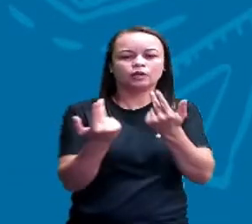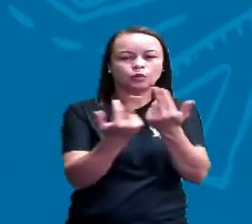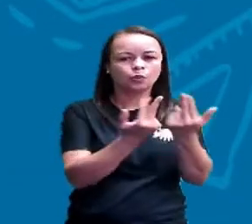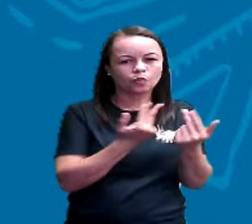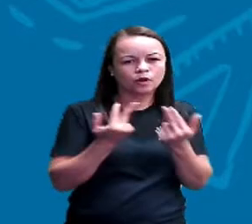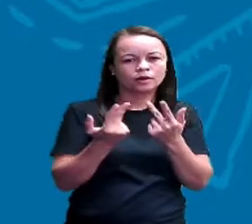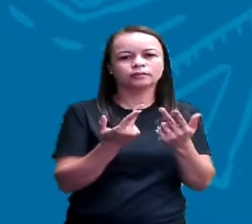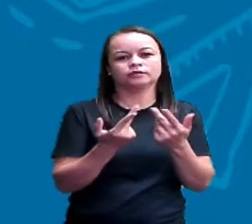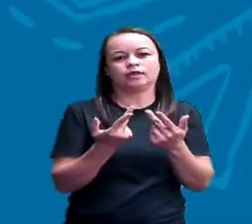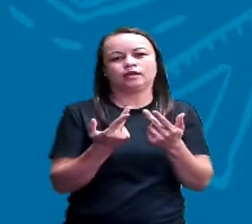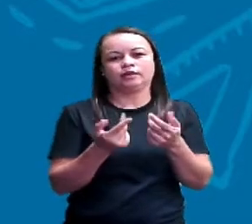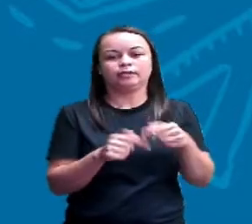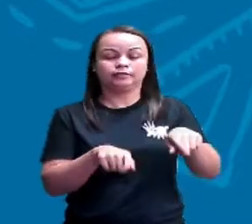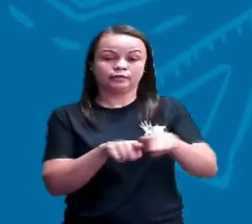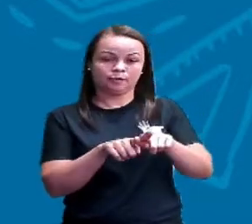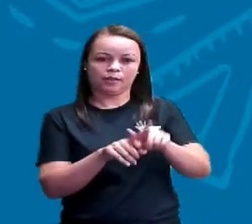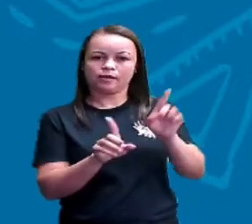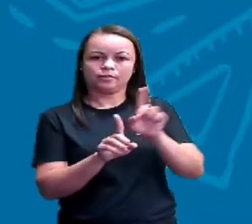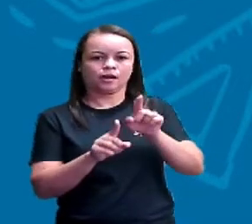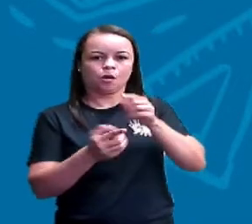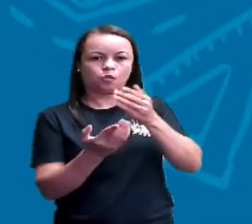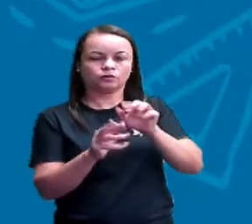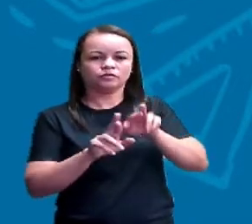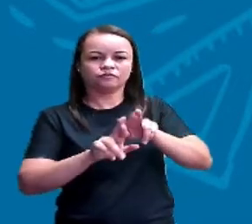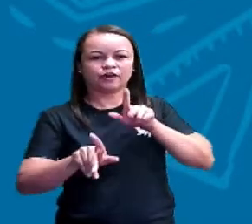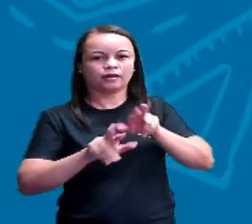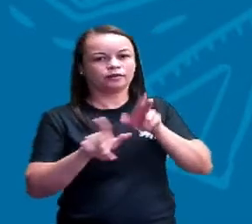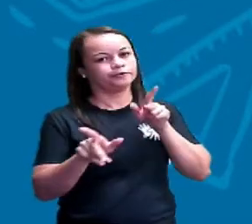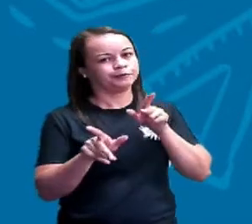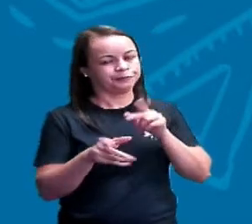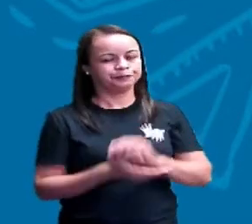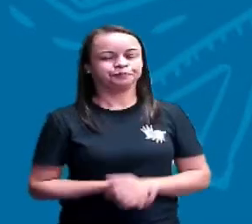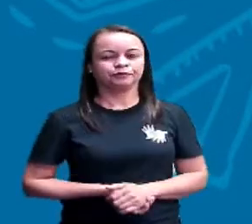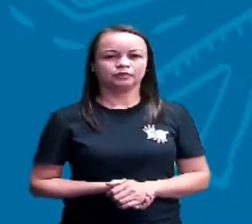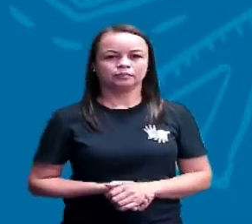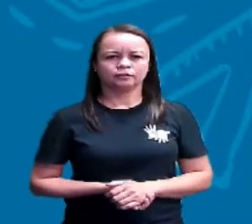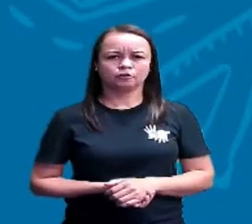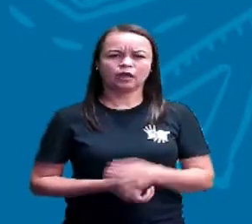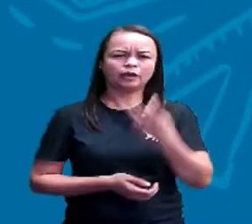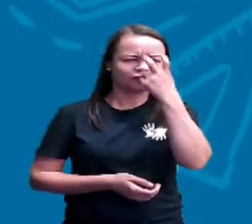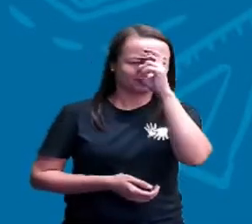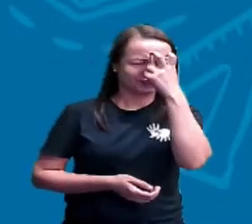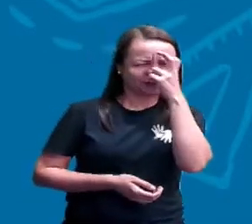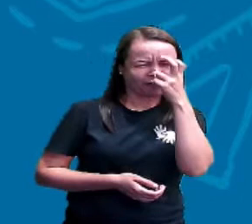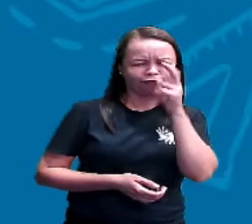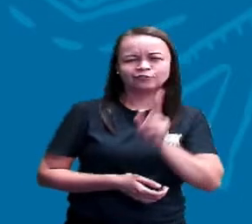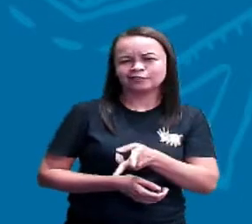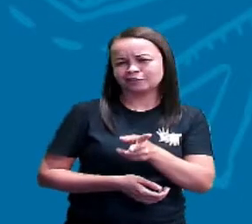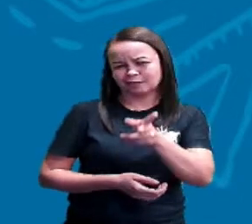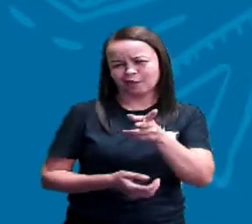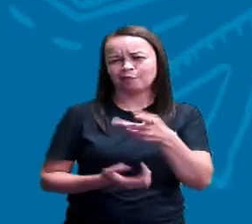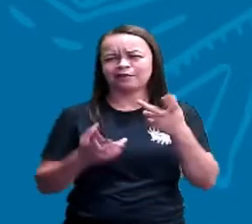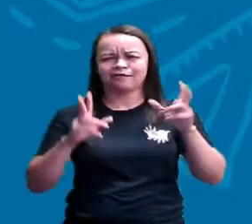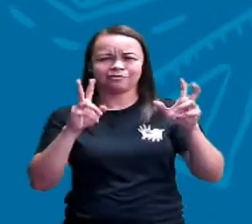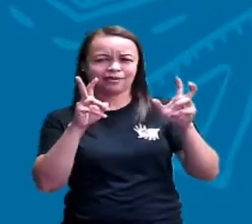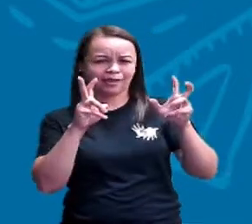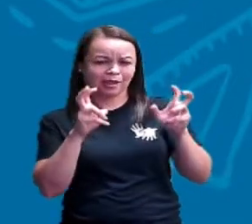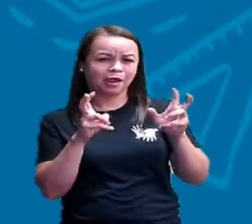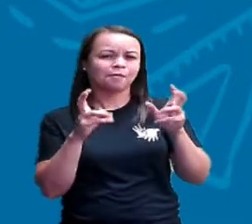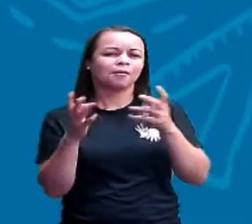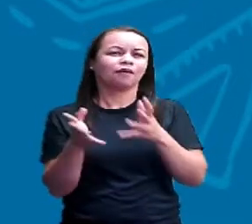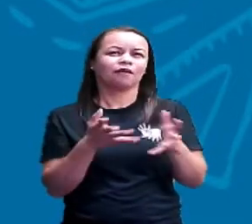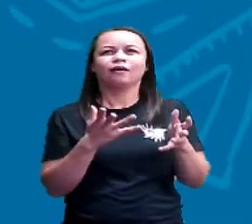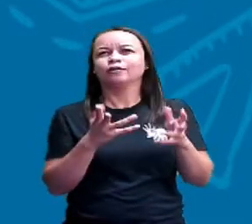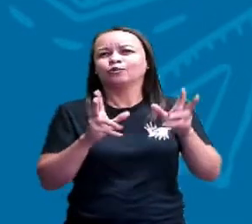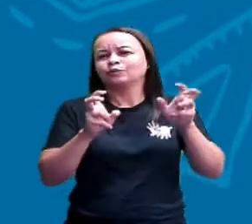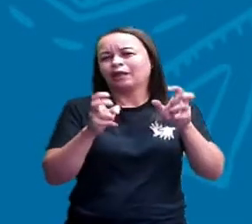não padronizadas. Toda vez vocês se confundem aí, nesse tema, é um tema cheio